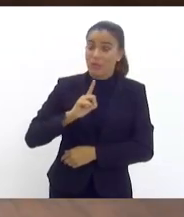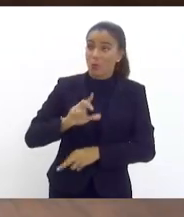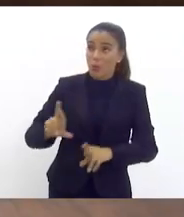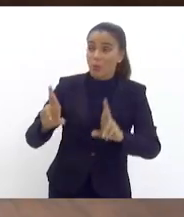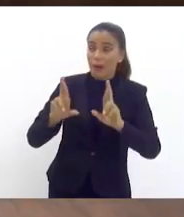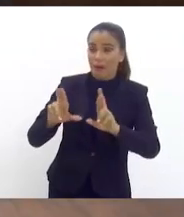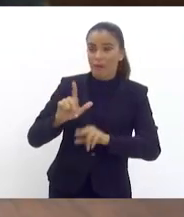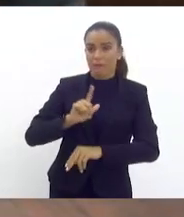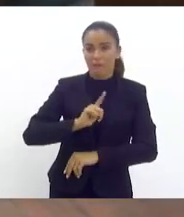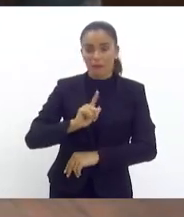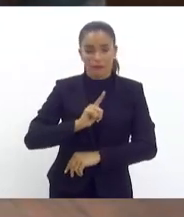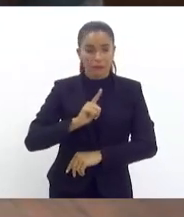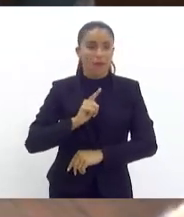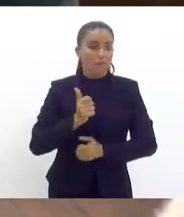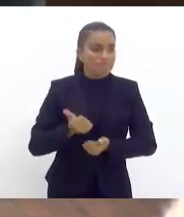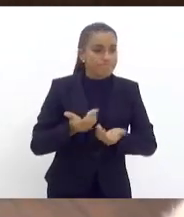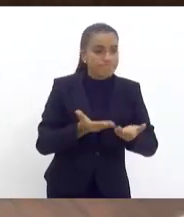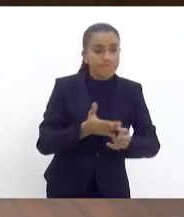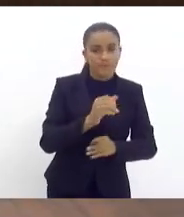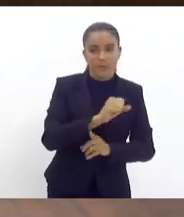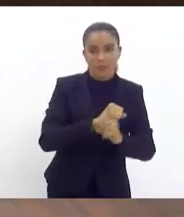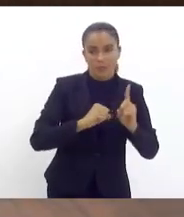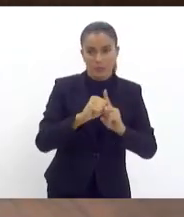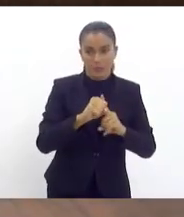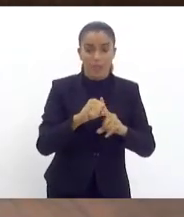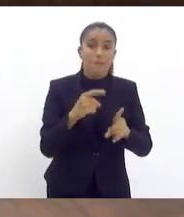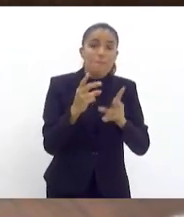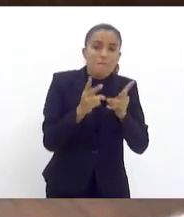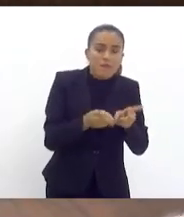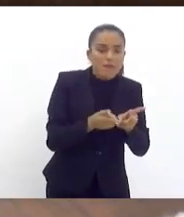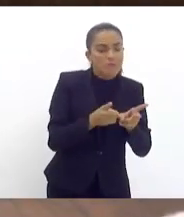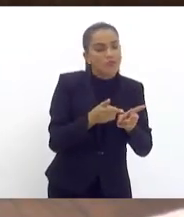como estamos pela sociedade. Que apesar de